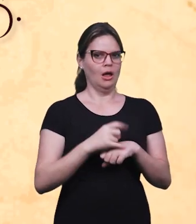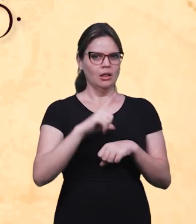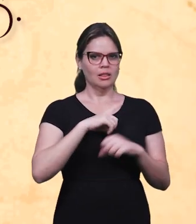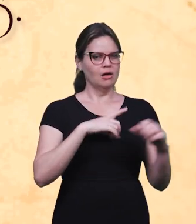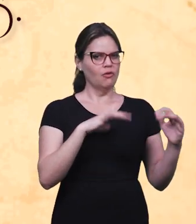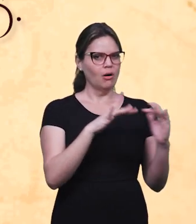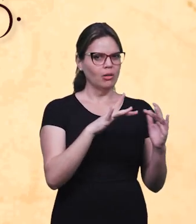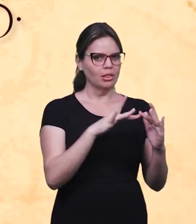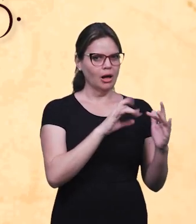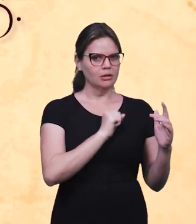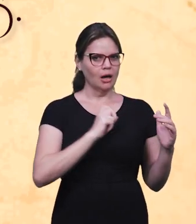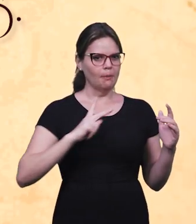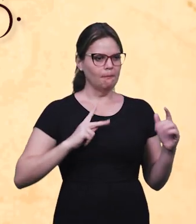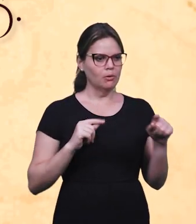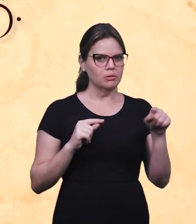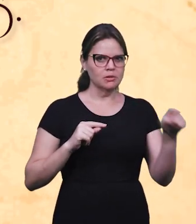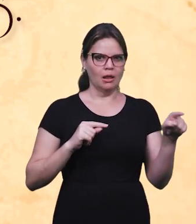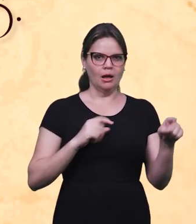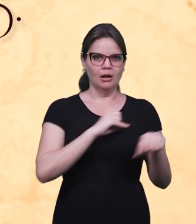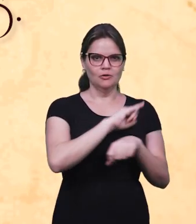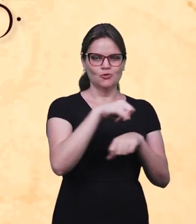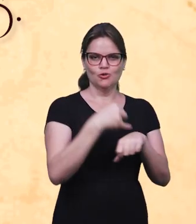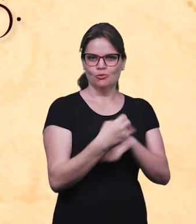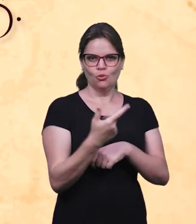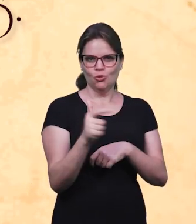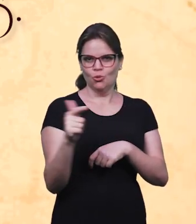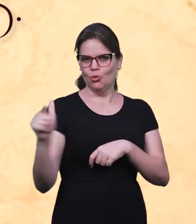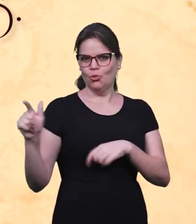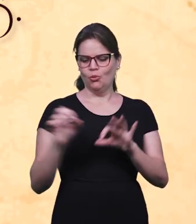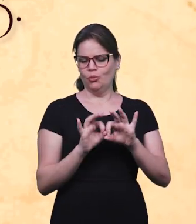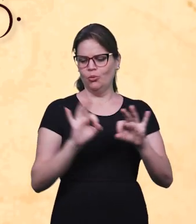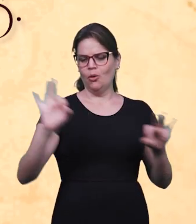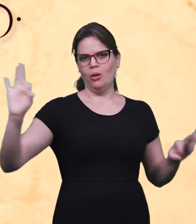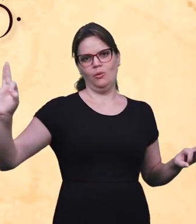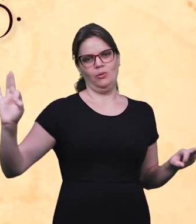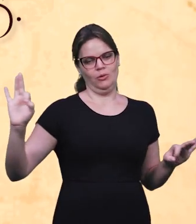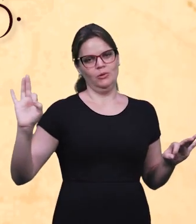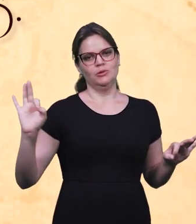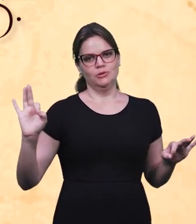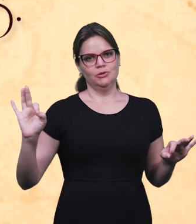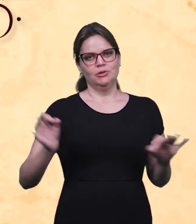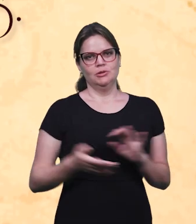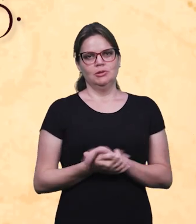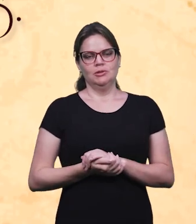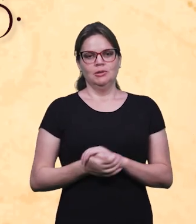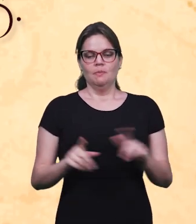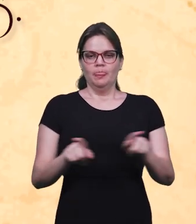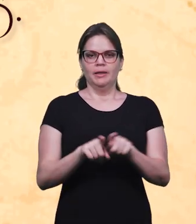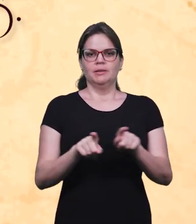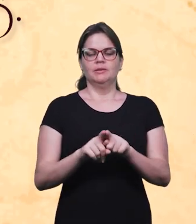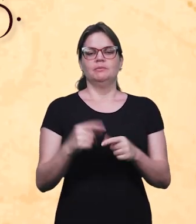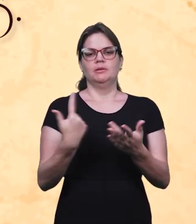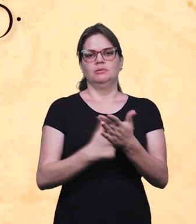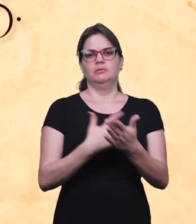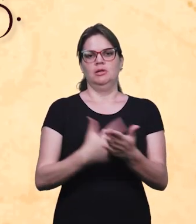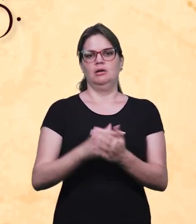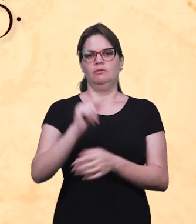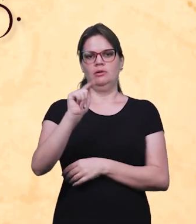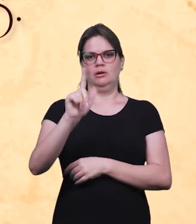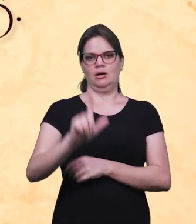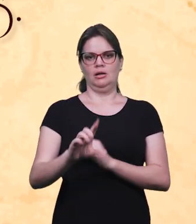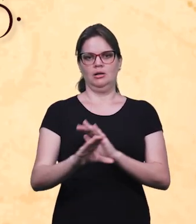Gálatas 1, verso 18, que diz assim: depois, passados 3 anos,